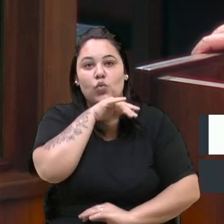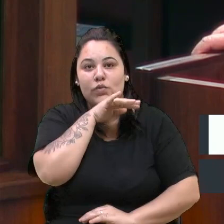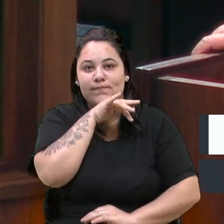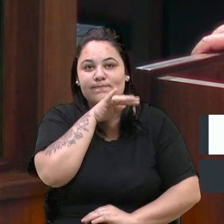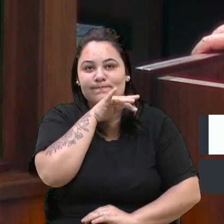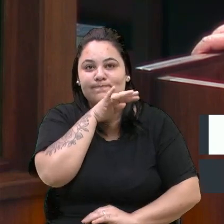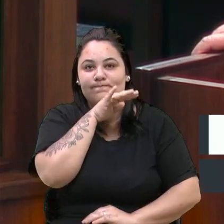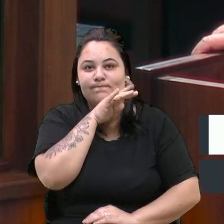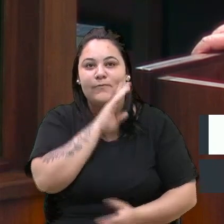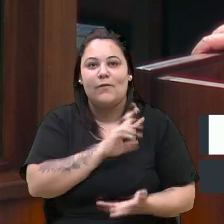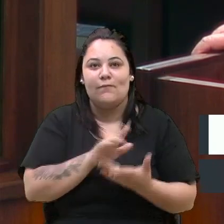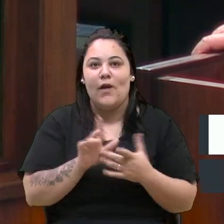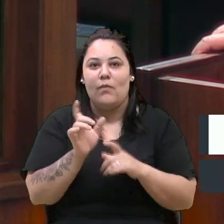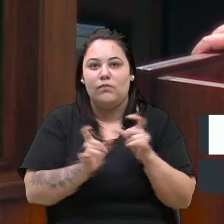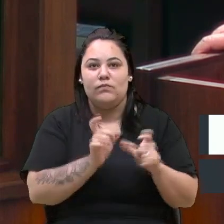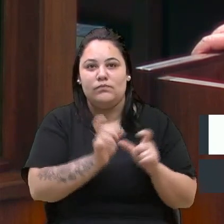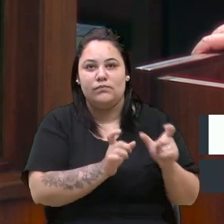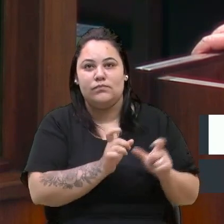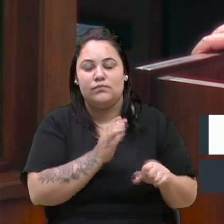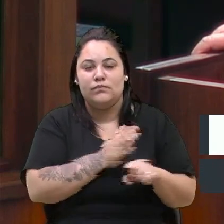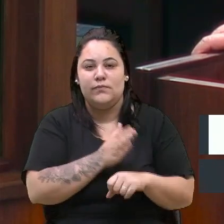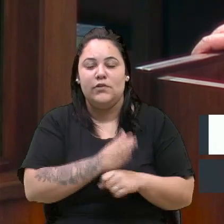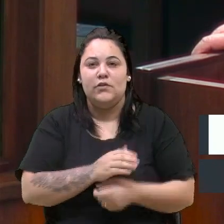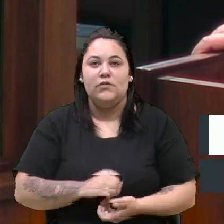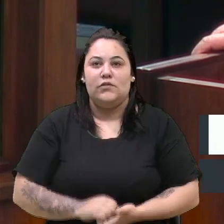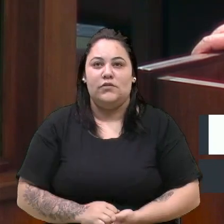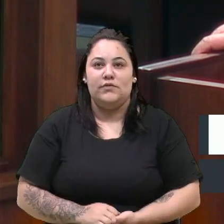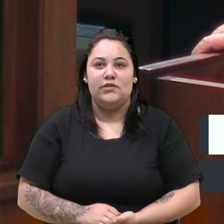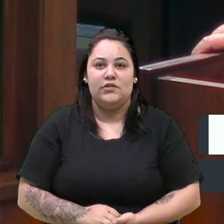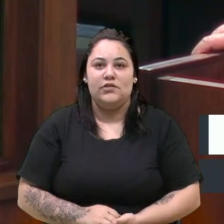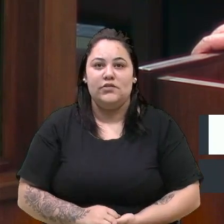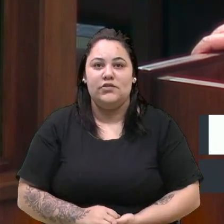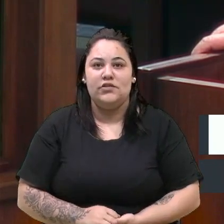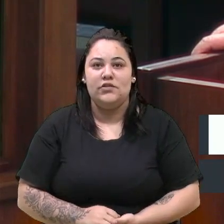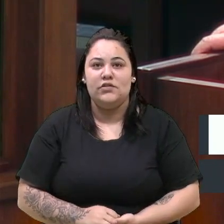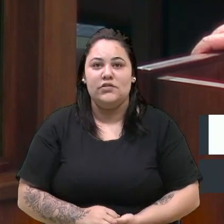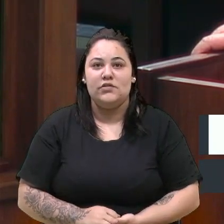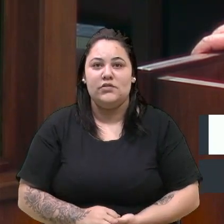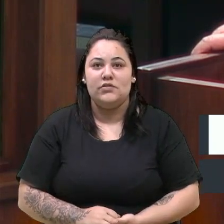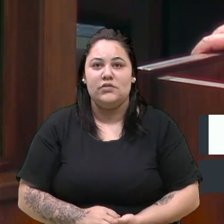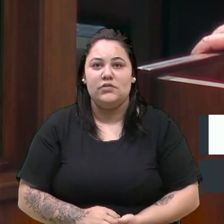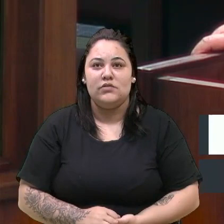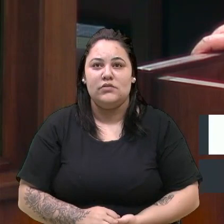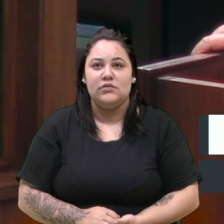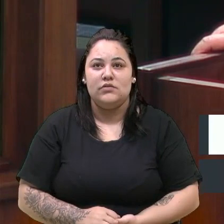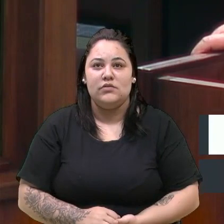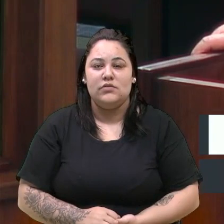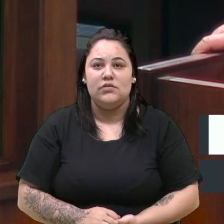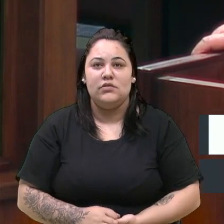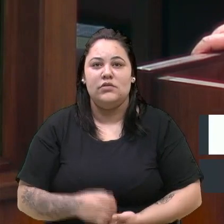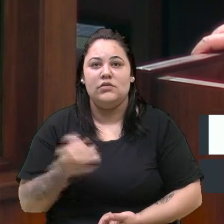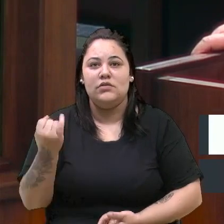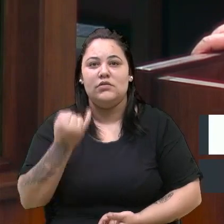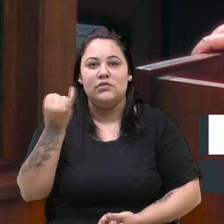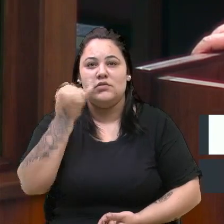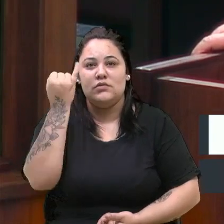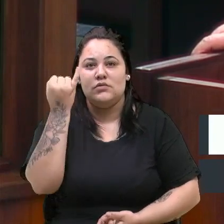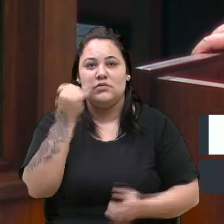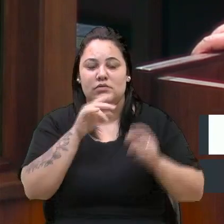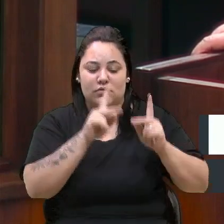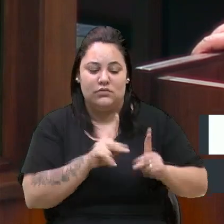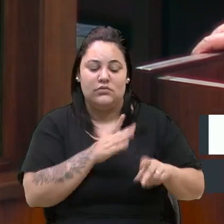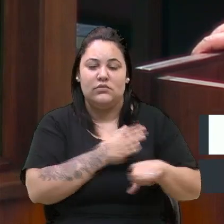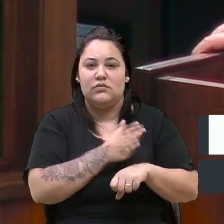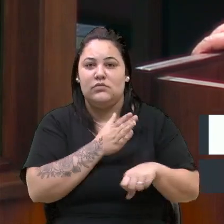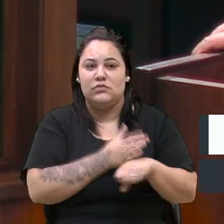várias pessoas participaram. Várias pessoas participaram. Então, para nós é importante quando as pessoas participam,